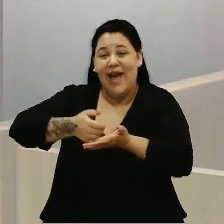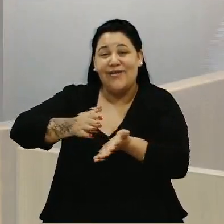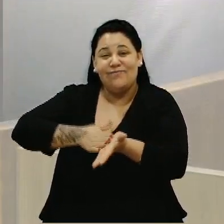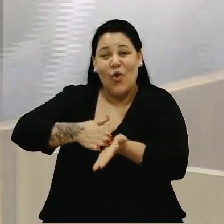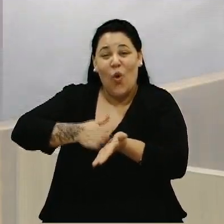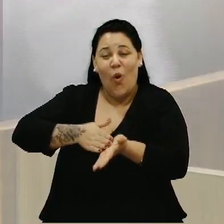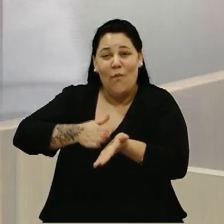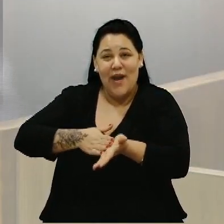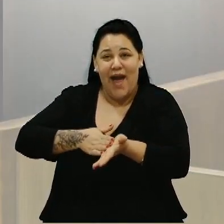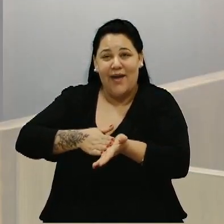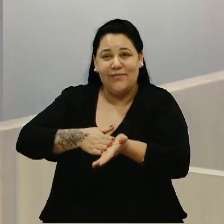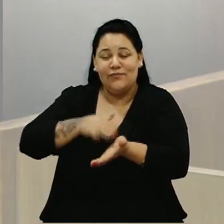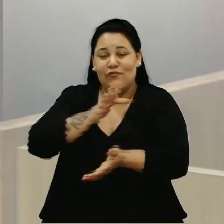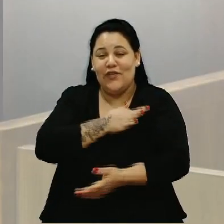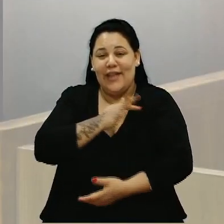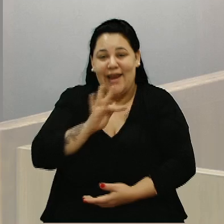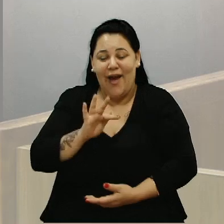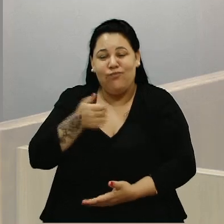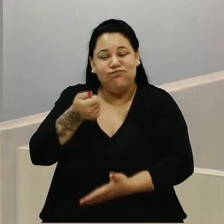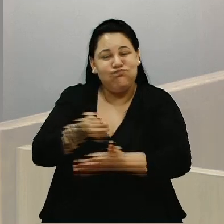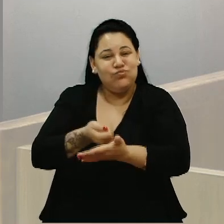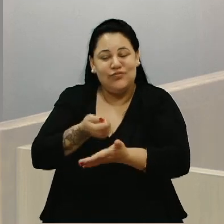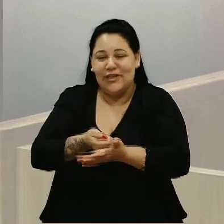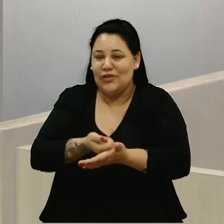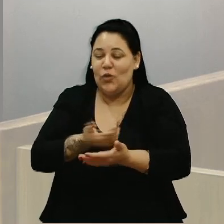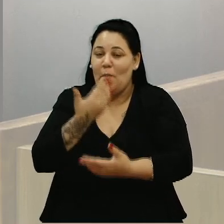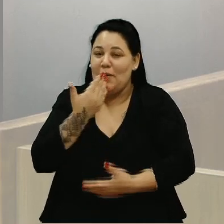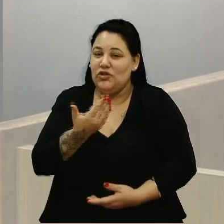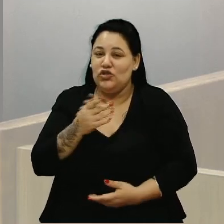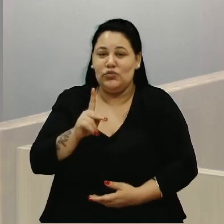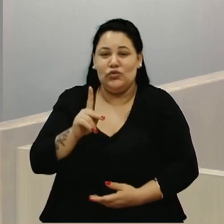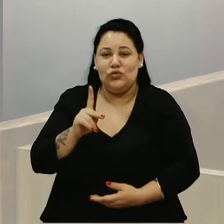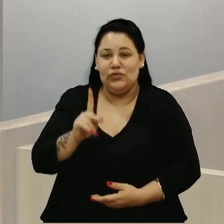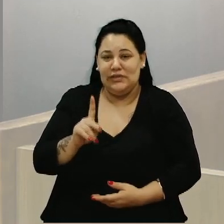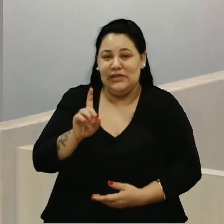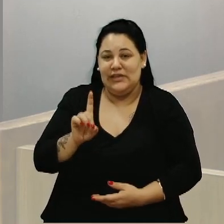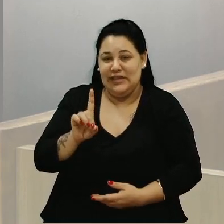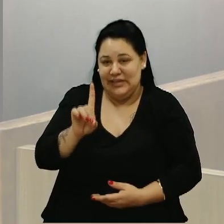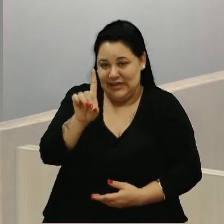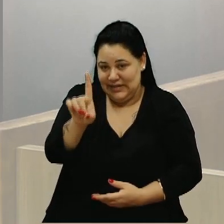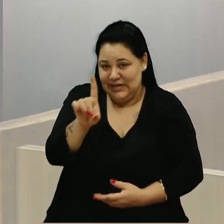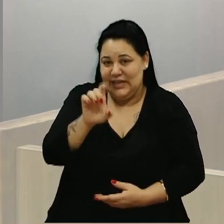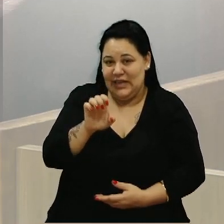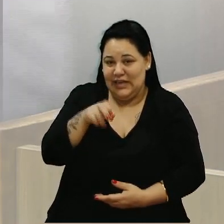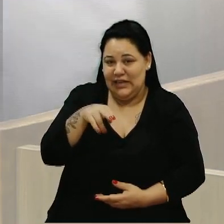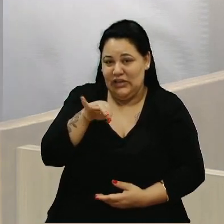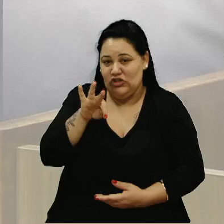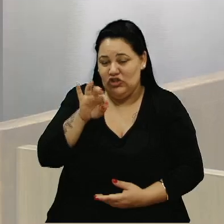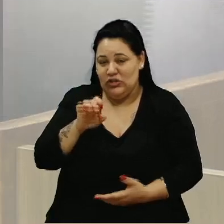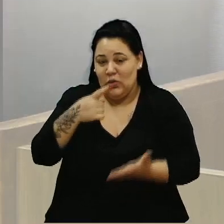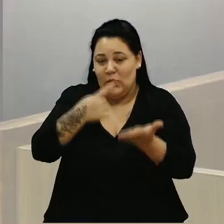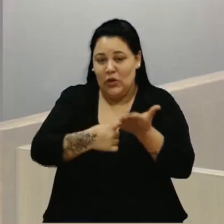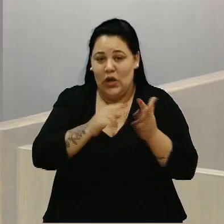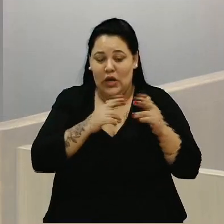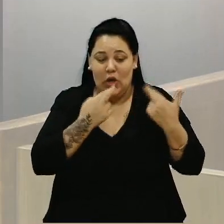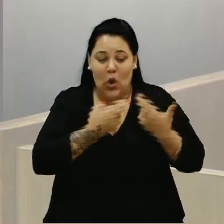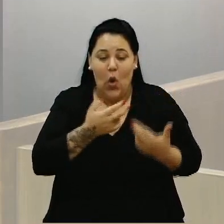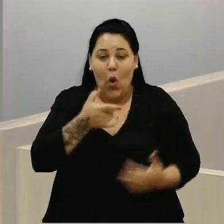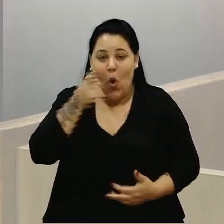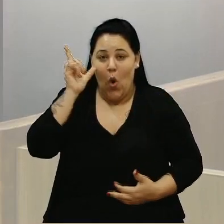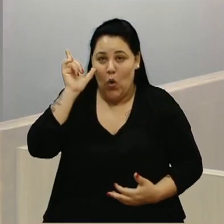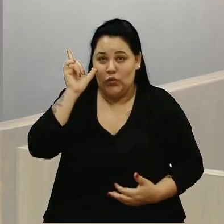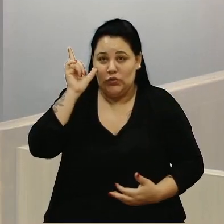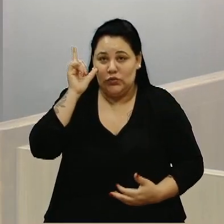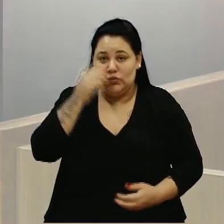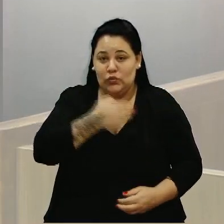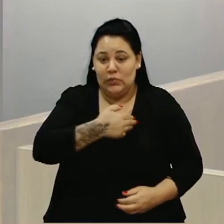aí o federal tentaram pressionar o DENIT e marcaram uma reunião ontem, aonde o